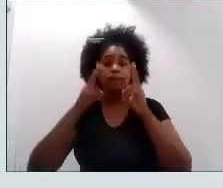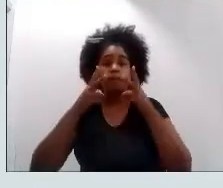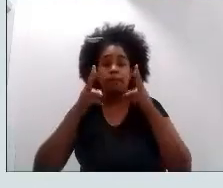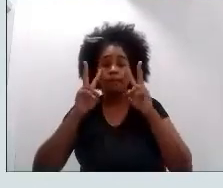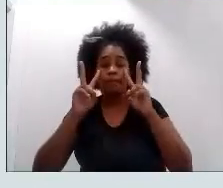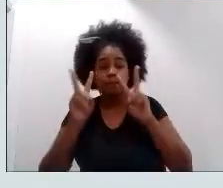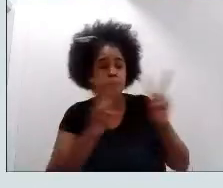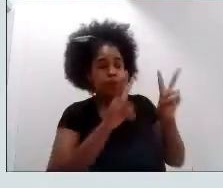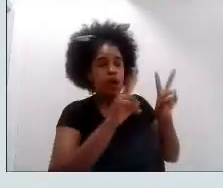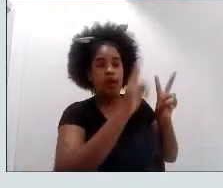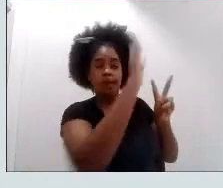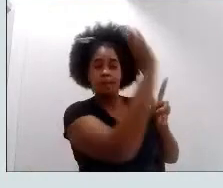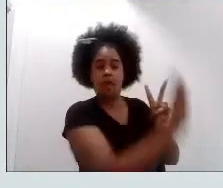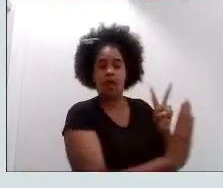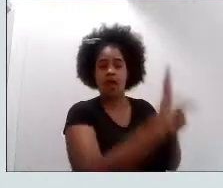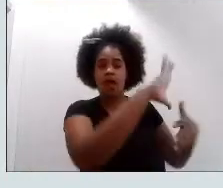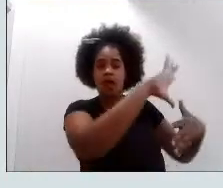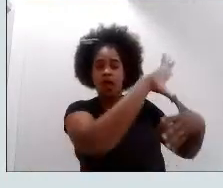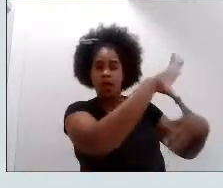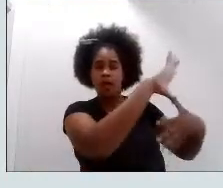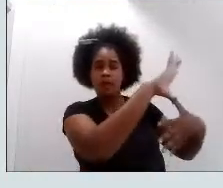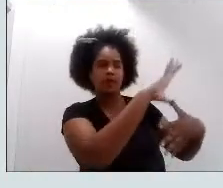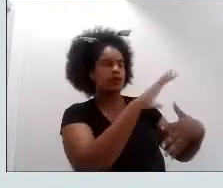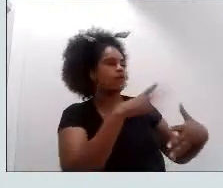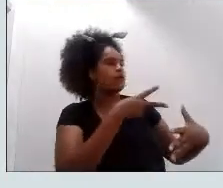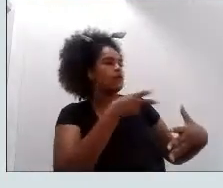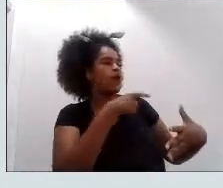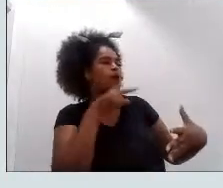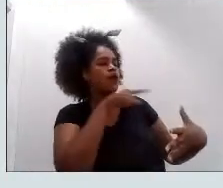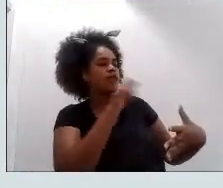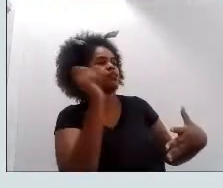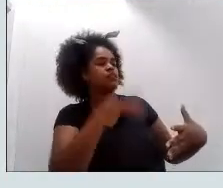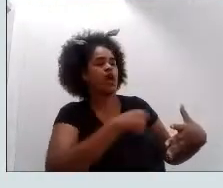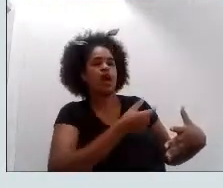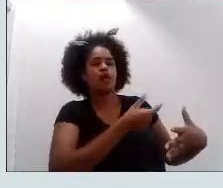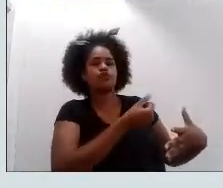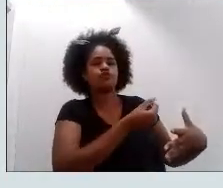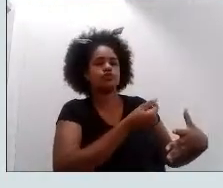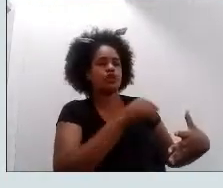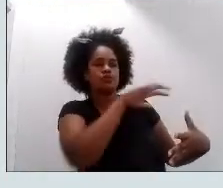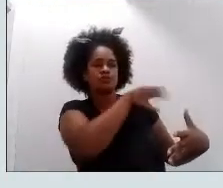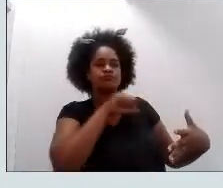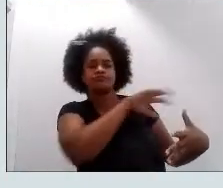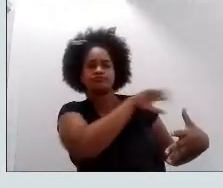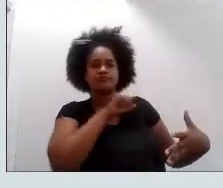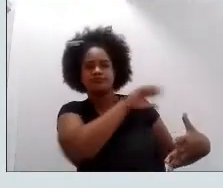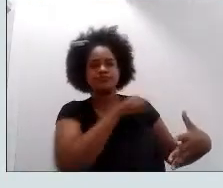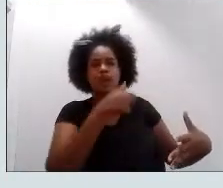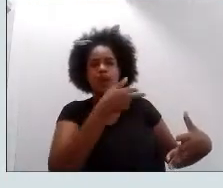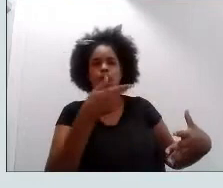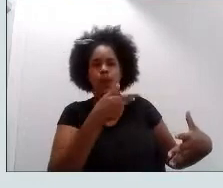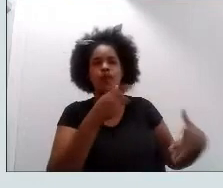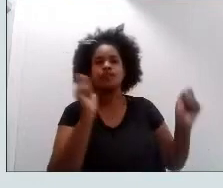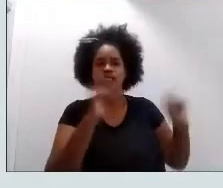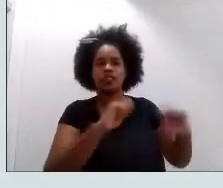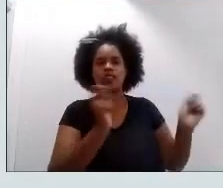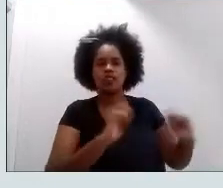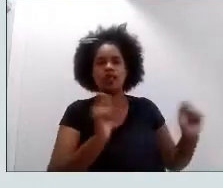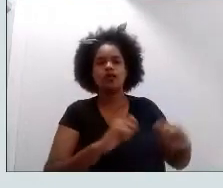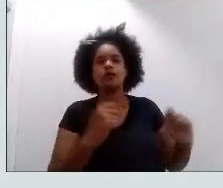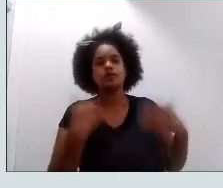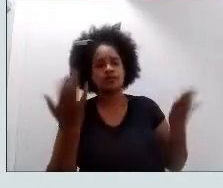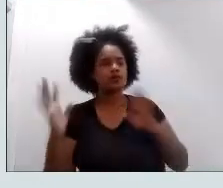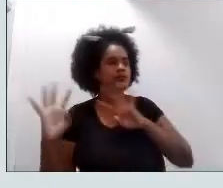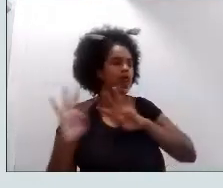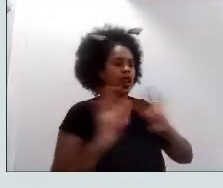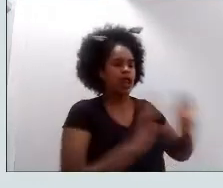como um ideal de exploração, conquistar mais a terra, conhecer as riquezas que aqui eles poderiam explorar para ampliar então o seu